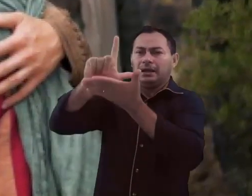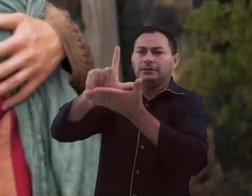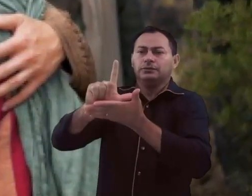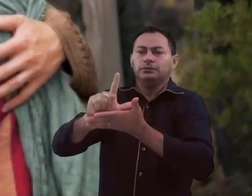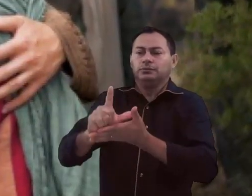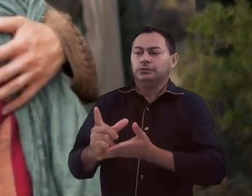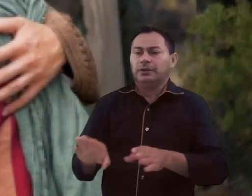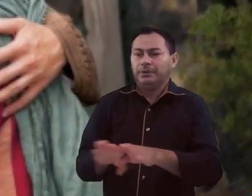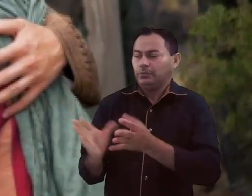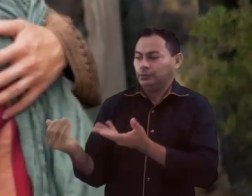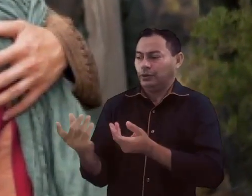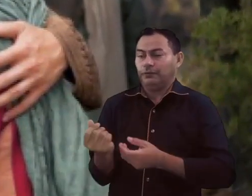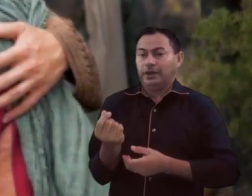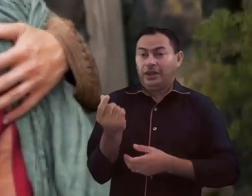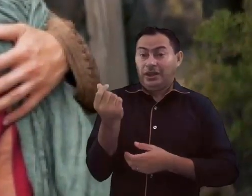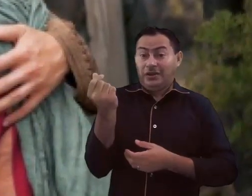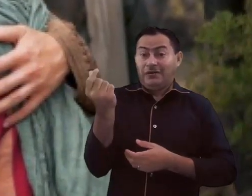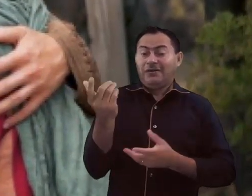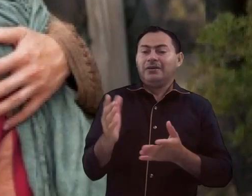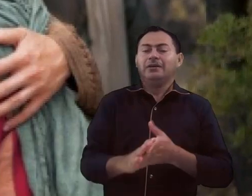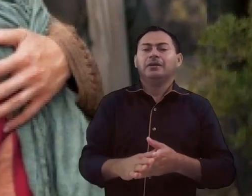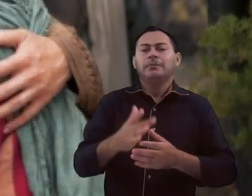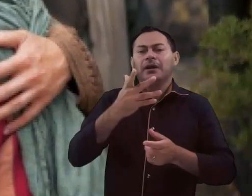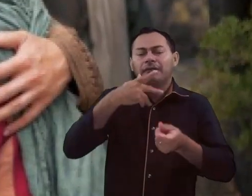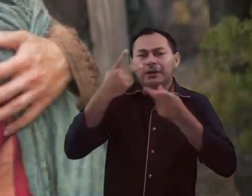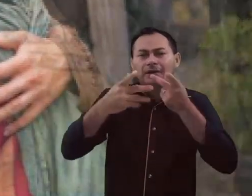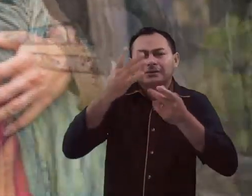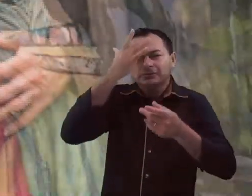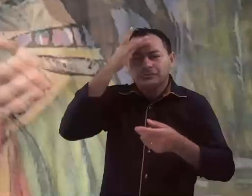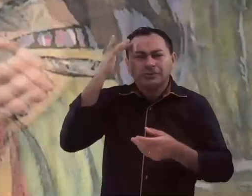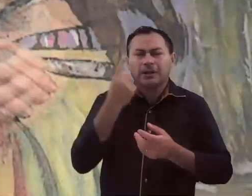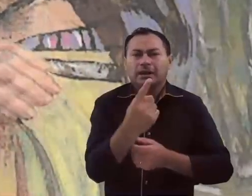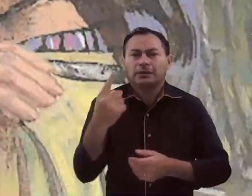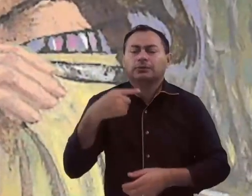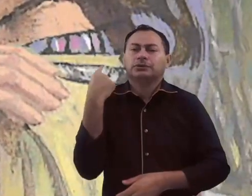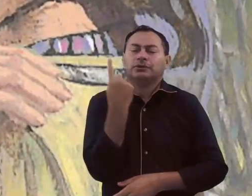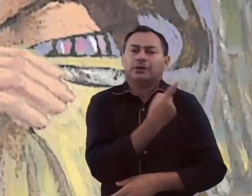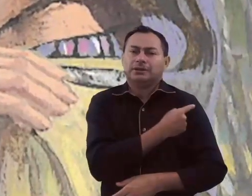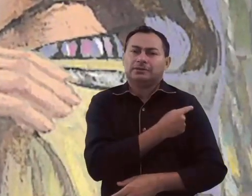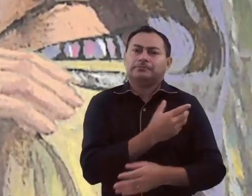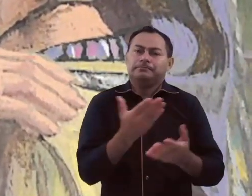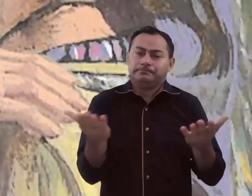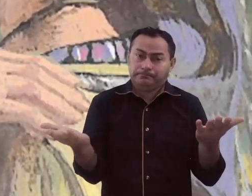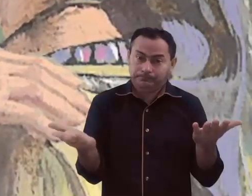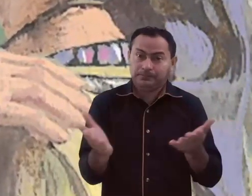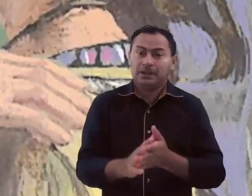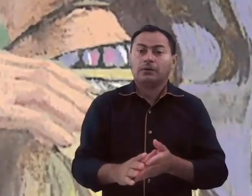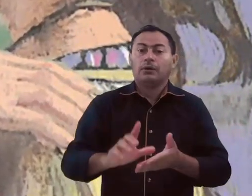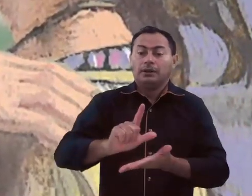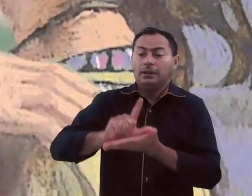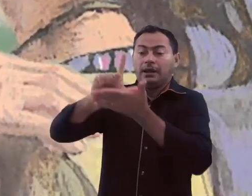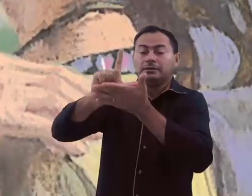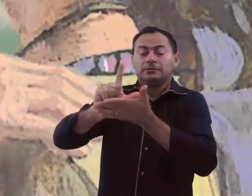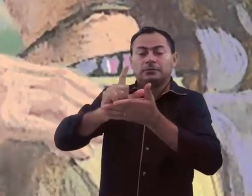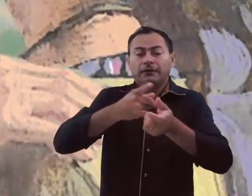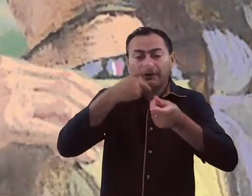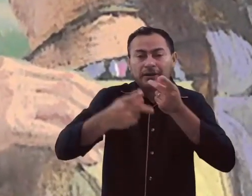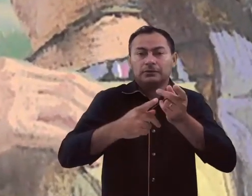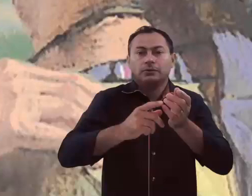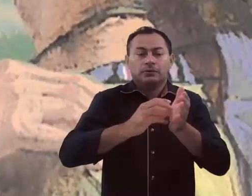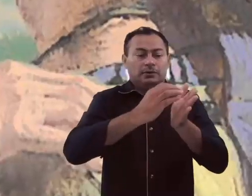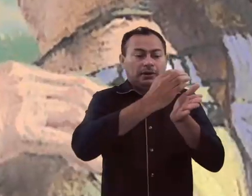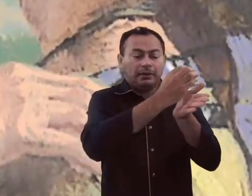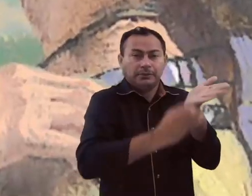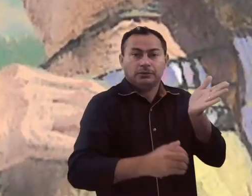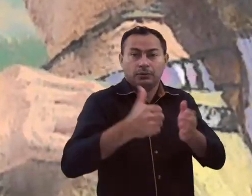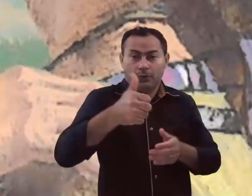e falamos que o amor de Jesus por estas pessoas retratava o seu amor por cada um de nós. Quando Lázaro, descrito no